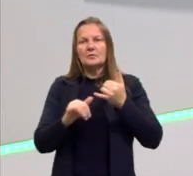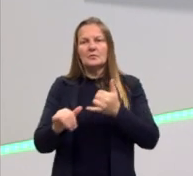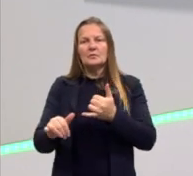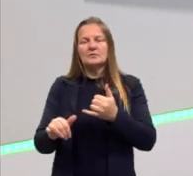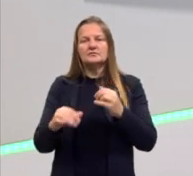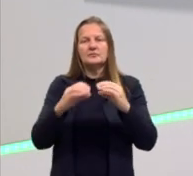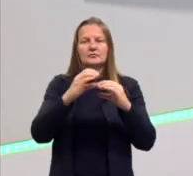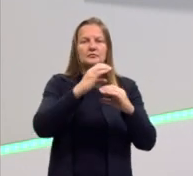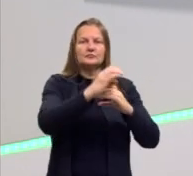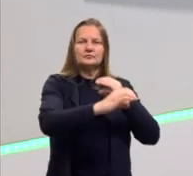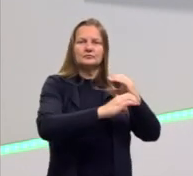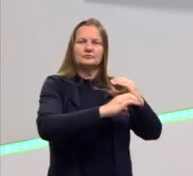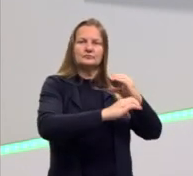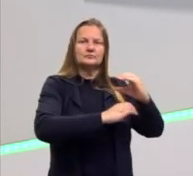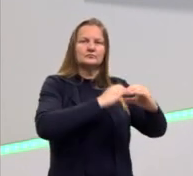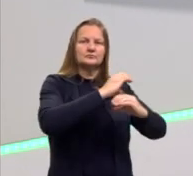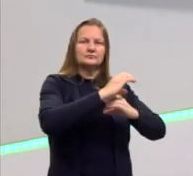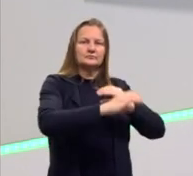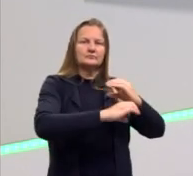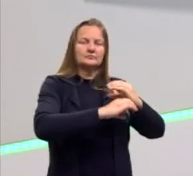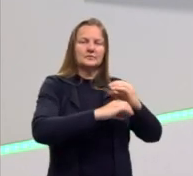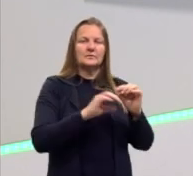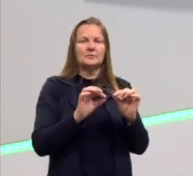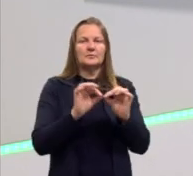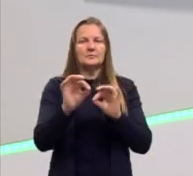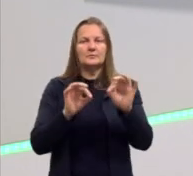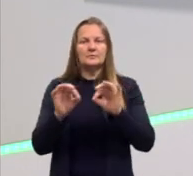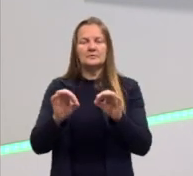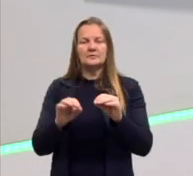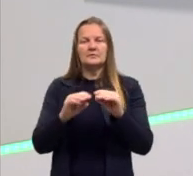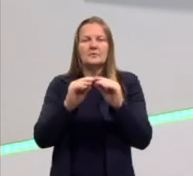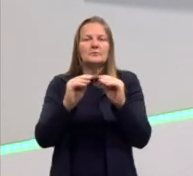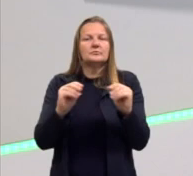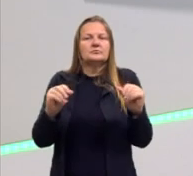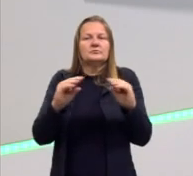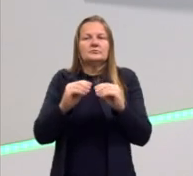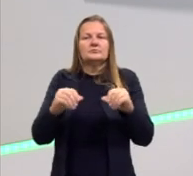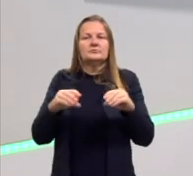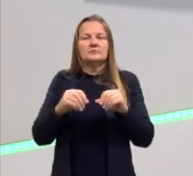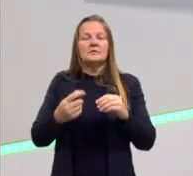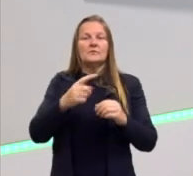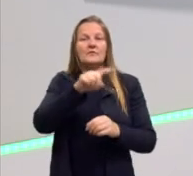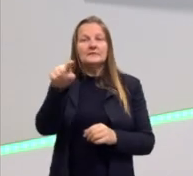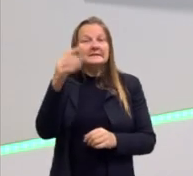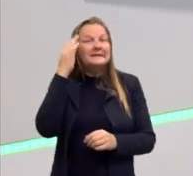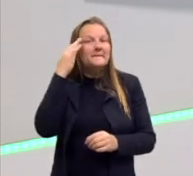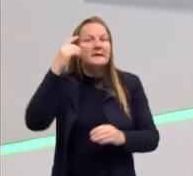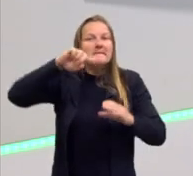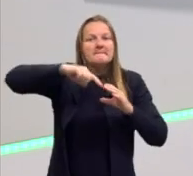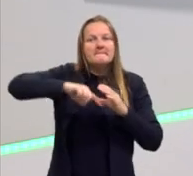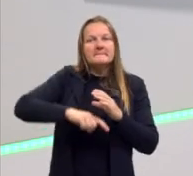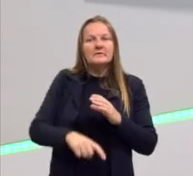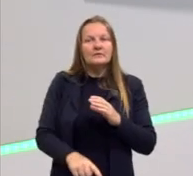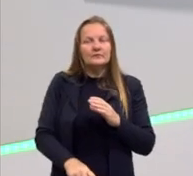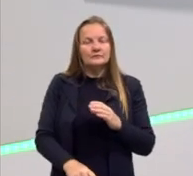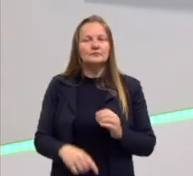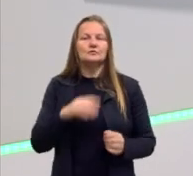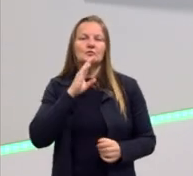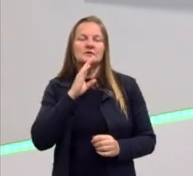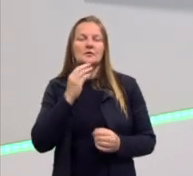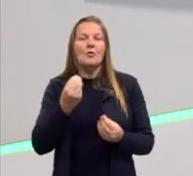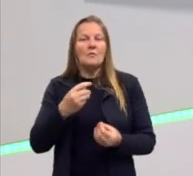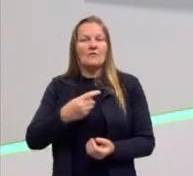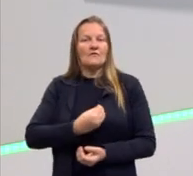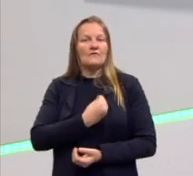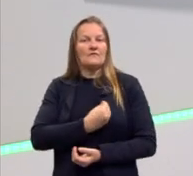tração circuito ali né que aqueles desenhos de projeto fica muito Raso né o neném ele quer que você saiba na prática na vida